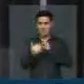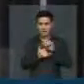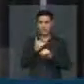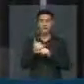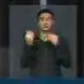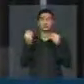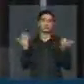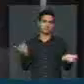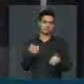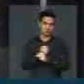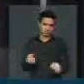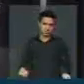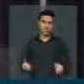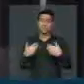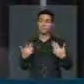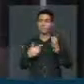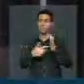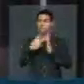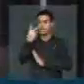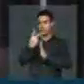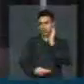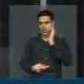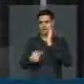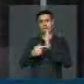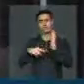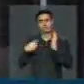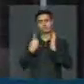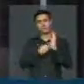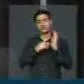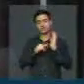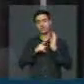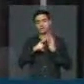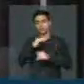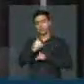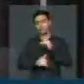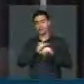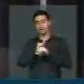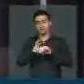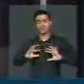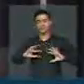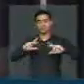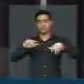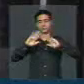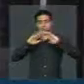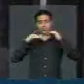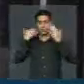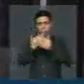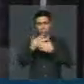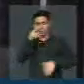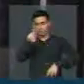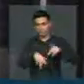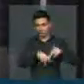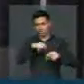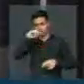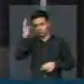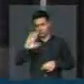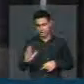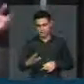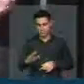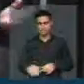internet. E através desse projeto, nós vamos ter a internet em todas as escolas públicas do nosso